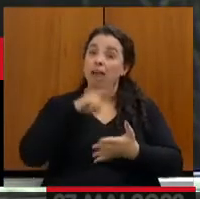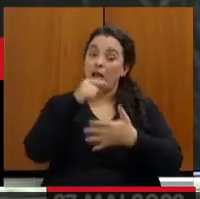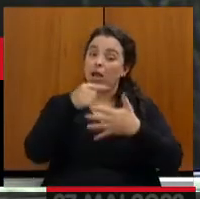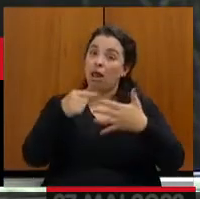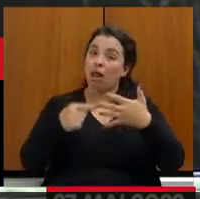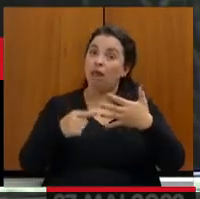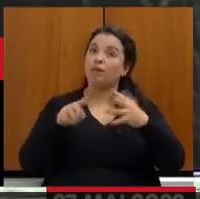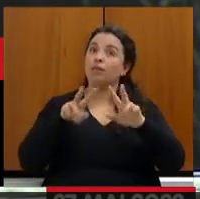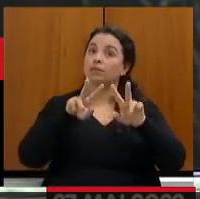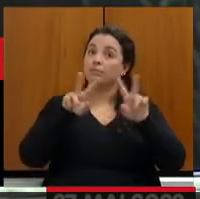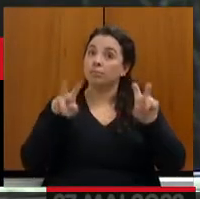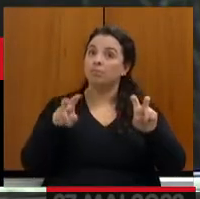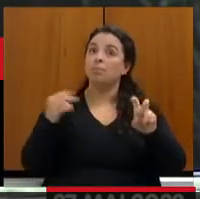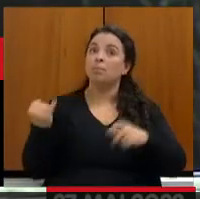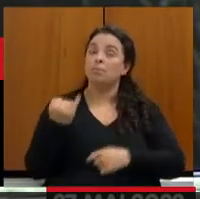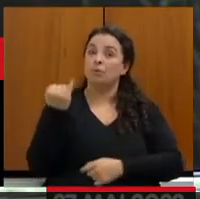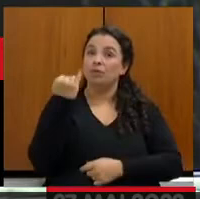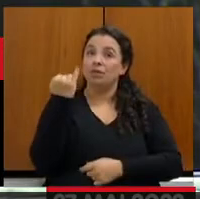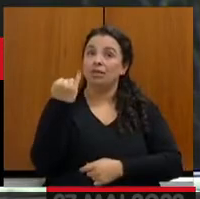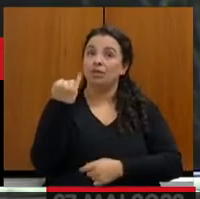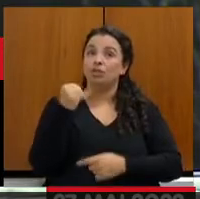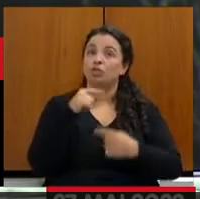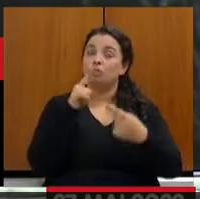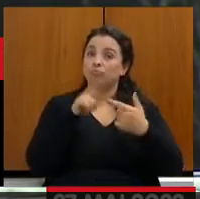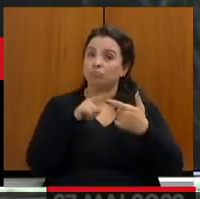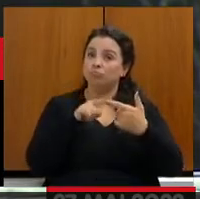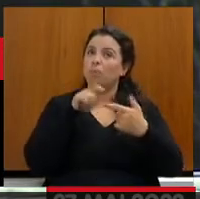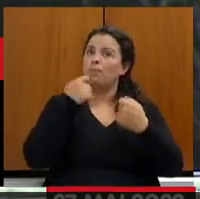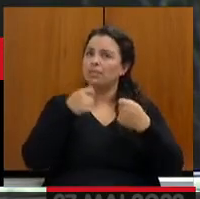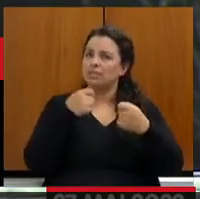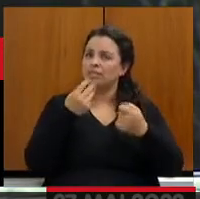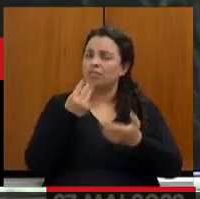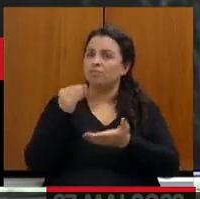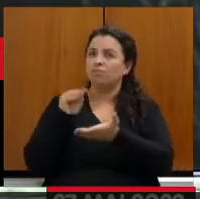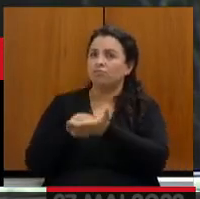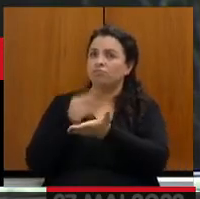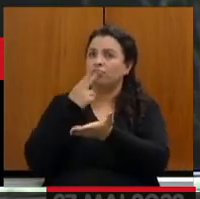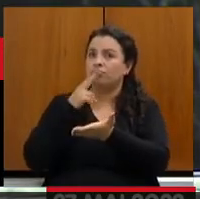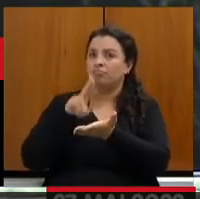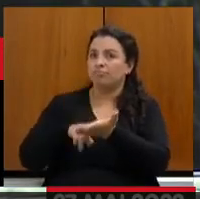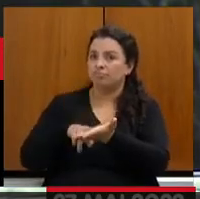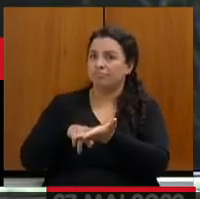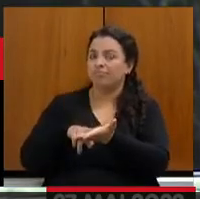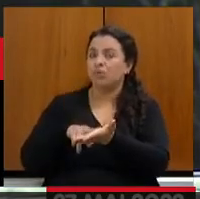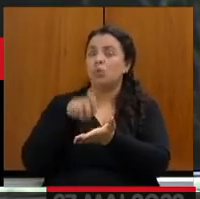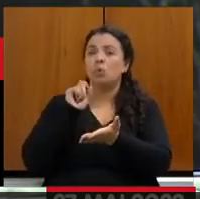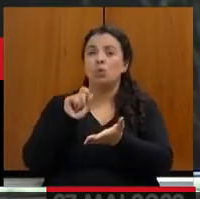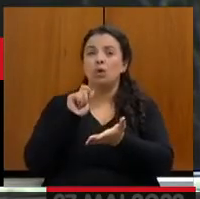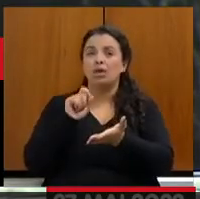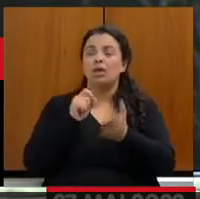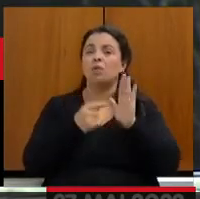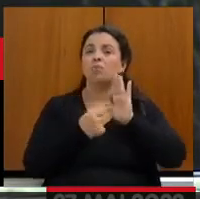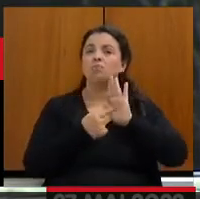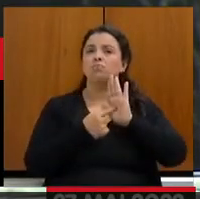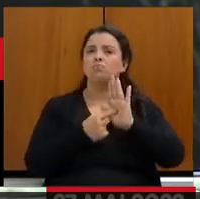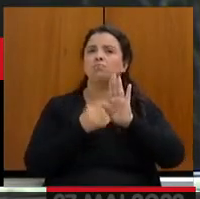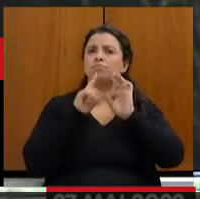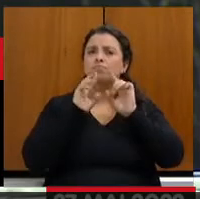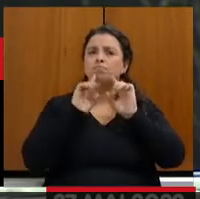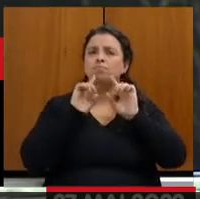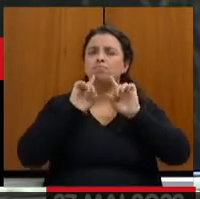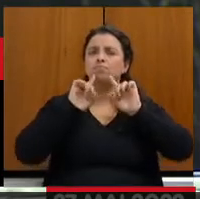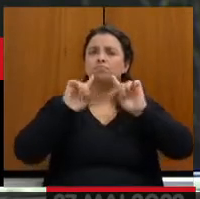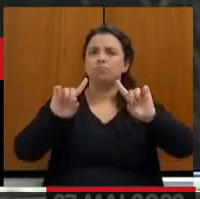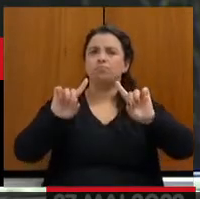delas eu acho que a gente precisava agregar a essa carta de Minas O Manifesto dirigido a todos